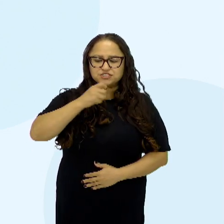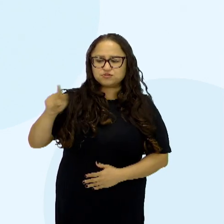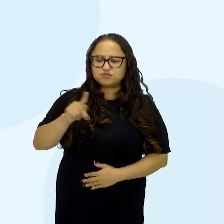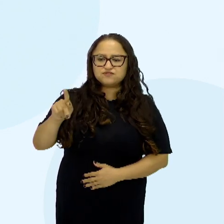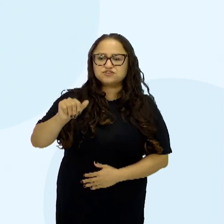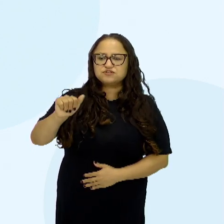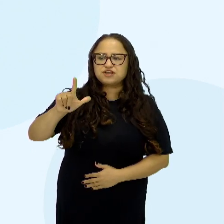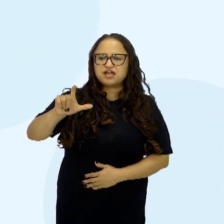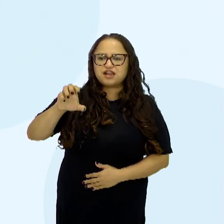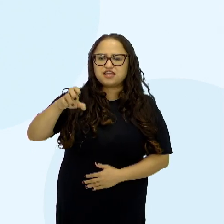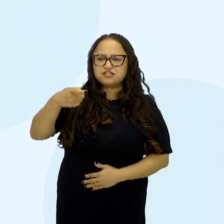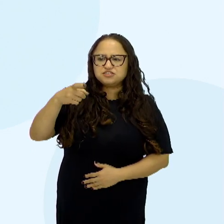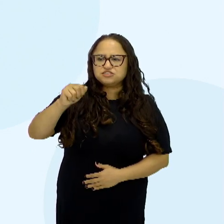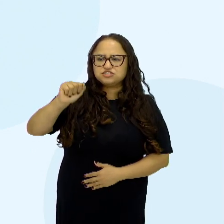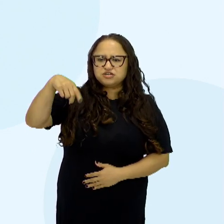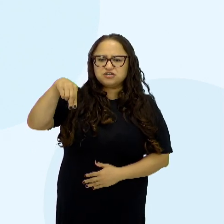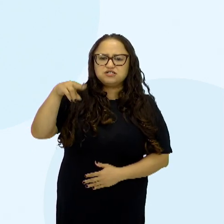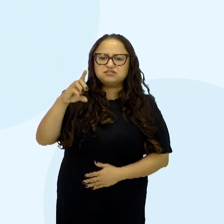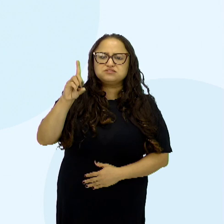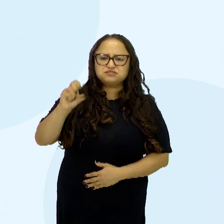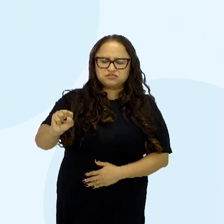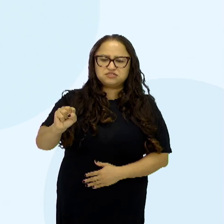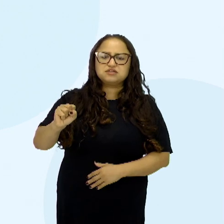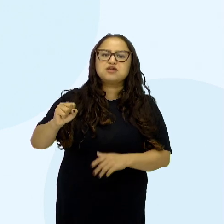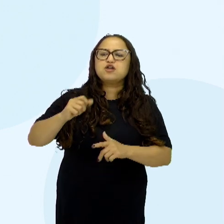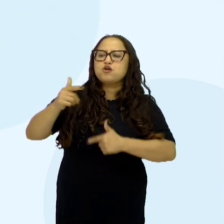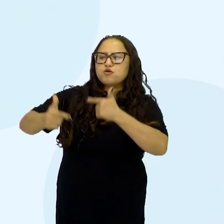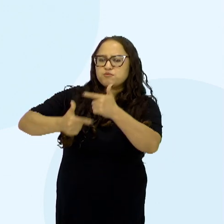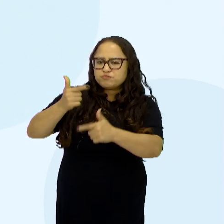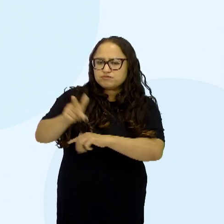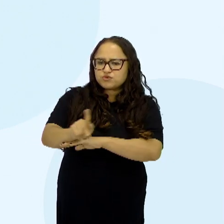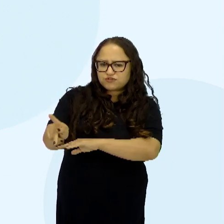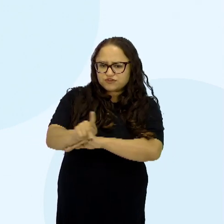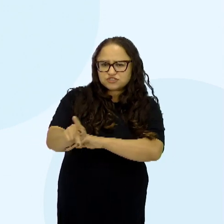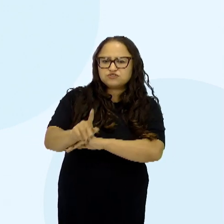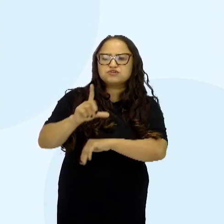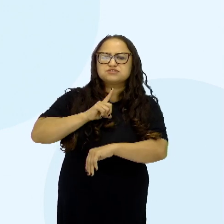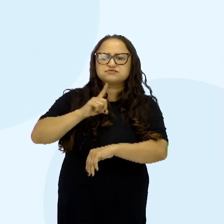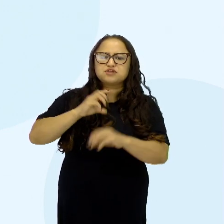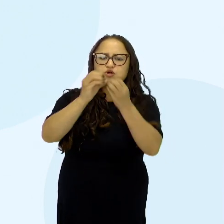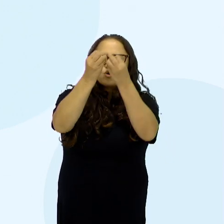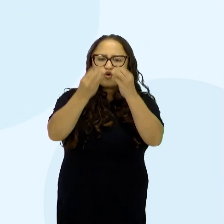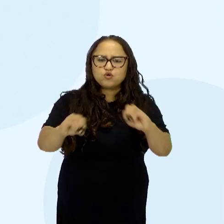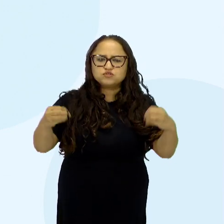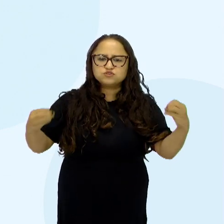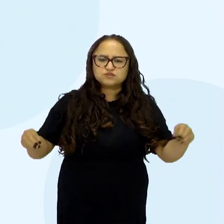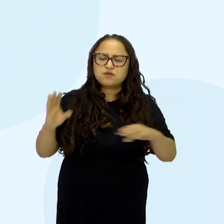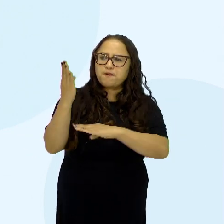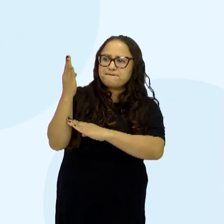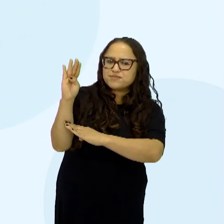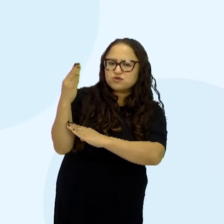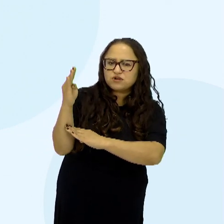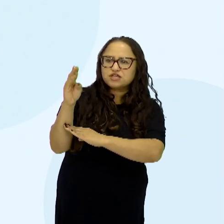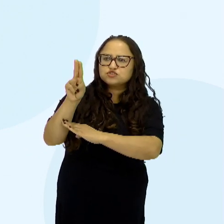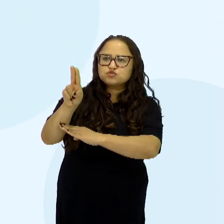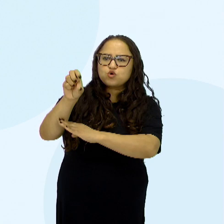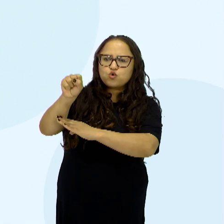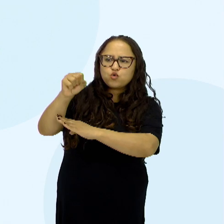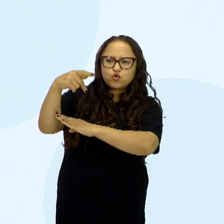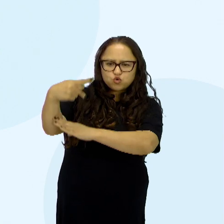Turra, docente do Departamento de Oceanografia Biológica do Instituto Oceanográfico da USP